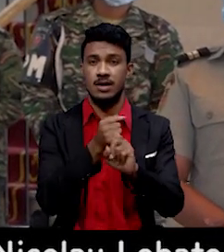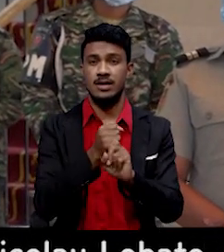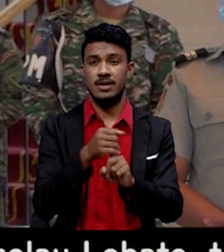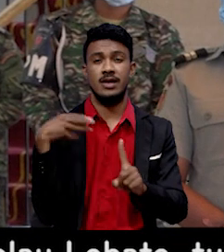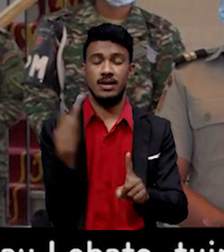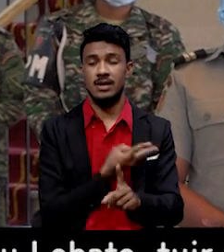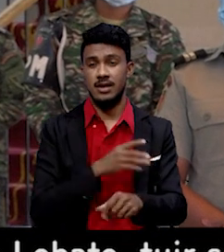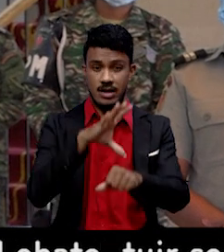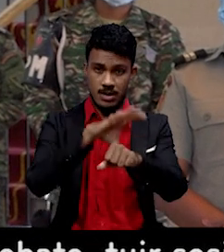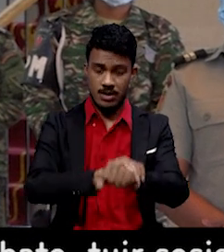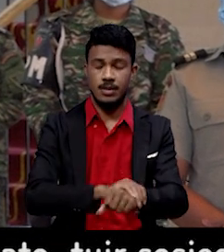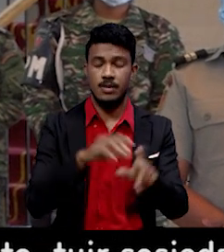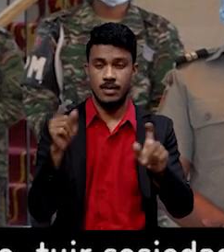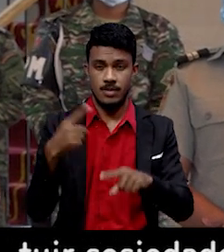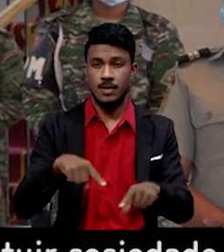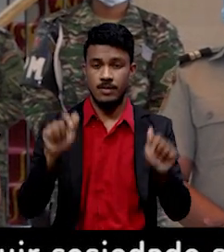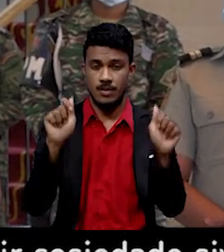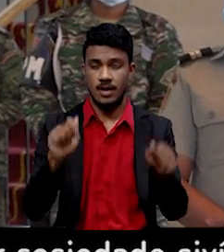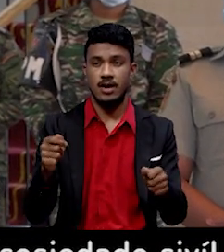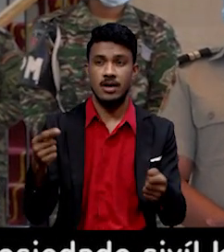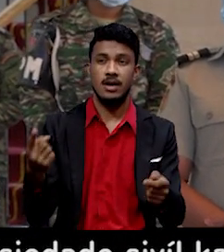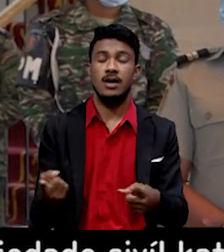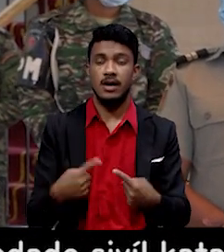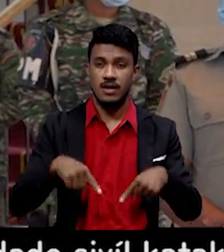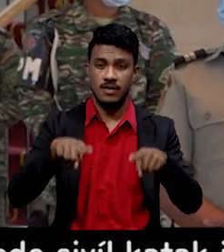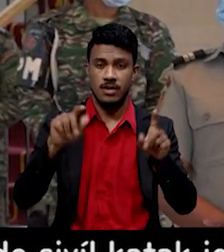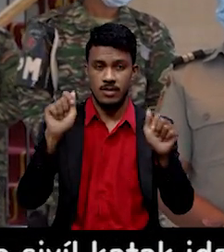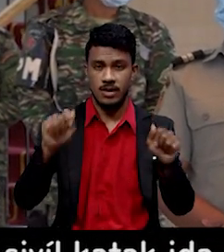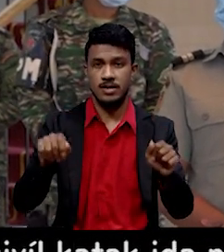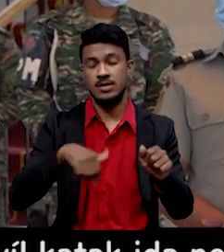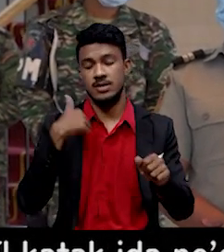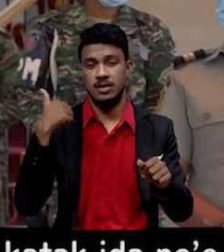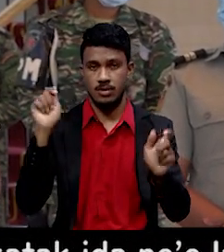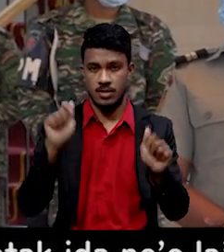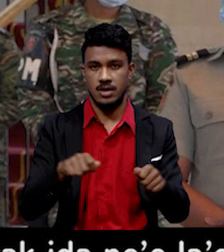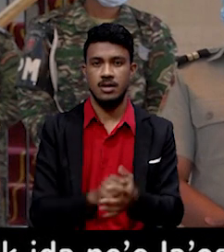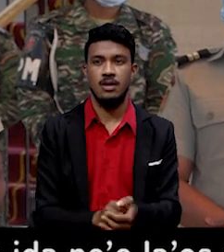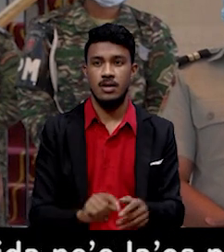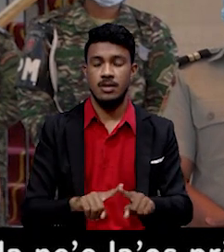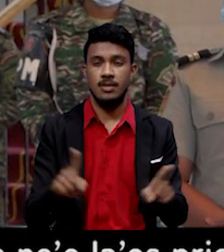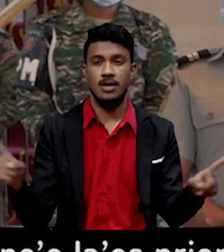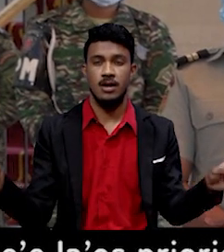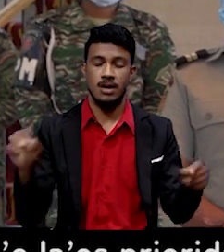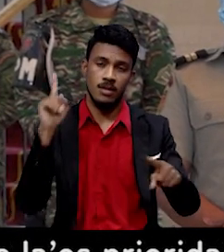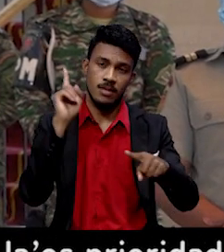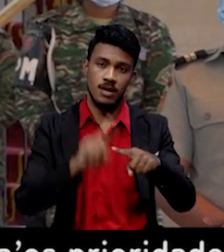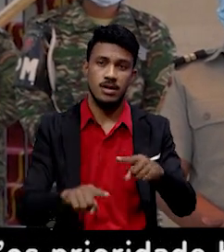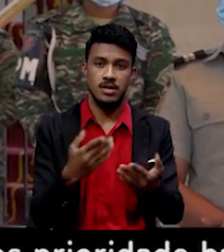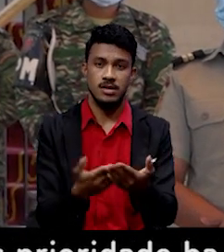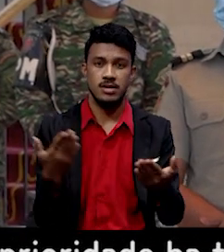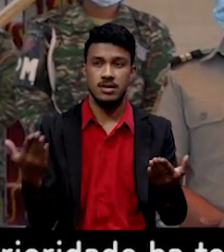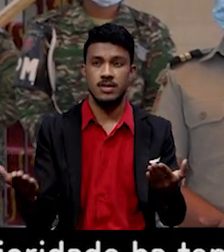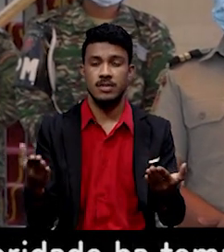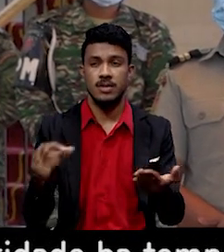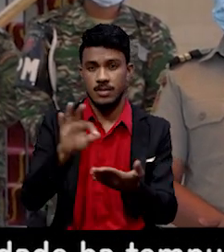harai se possibility ona, se possibility perhatama fal reserva ne bele. Mas se label é uma matéria barak mas liu ona label me